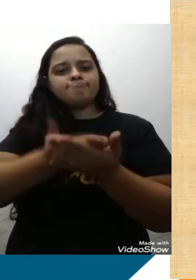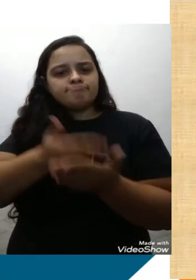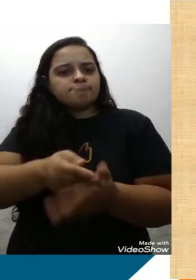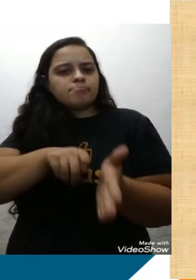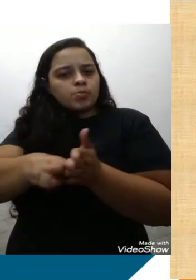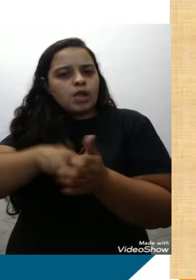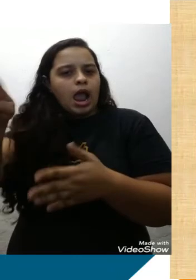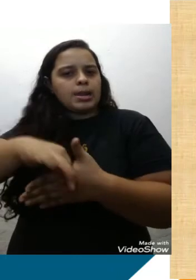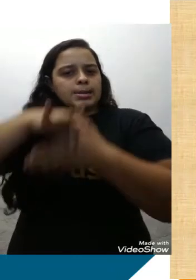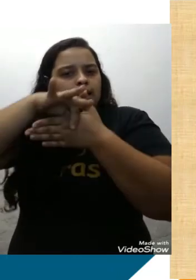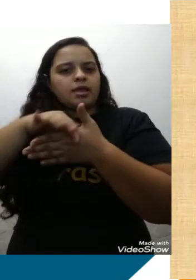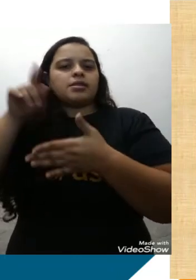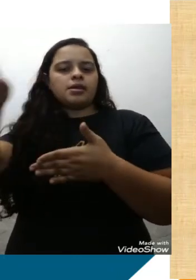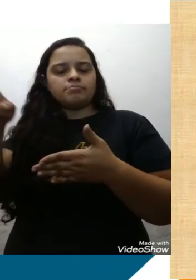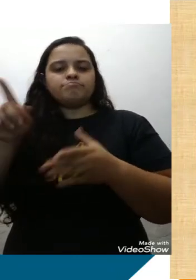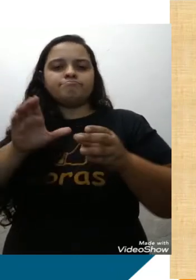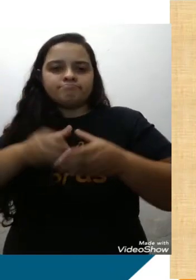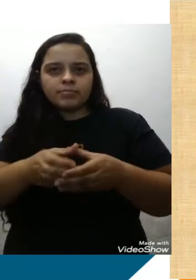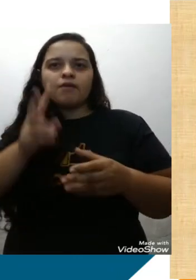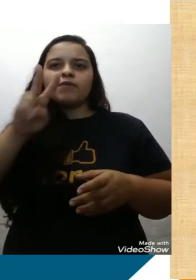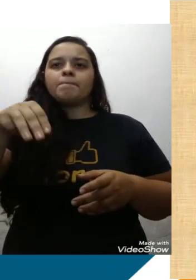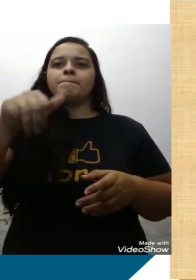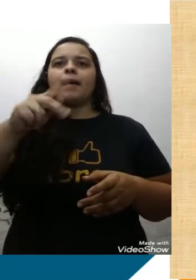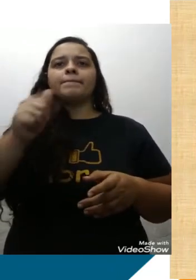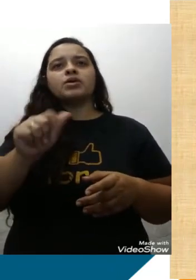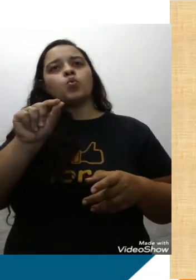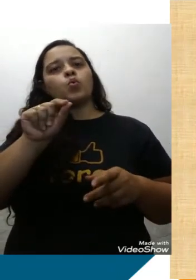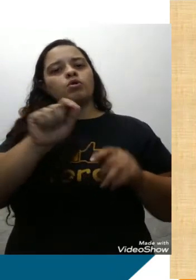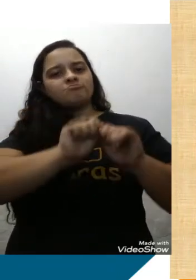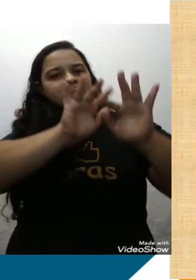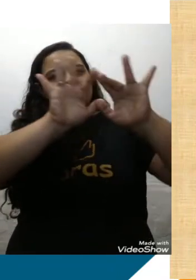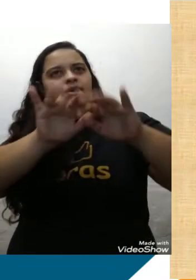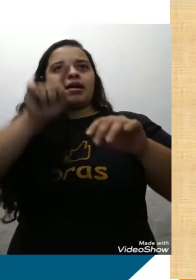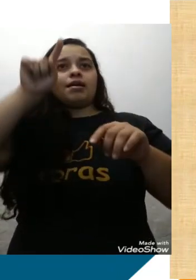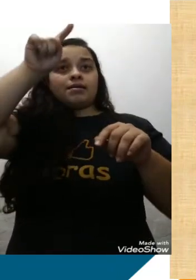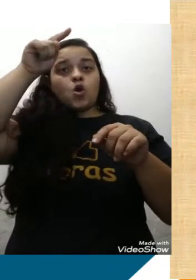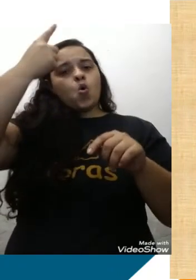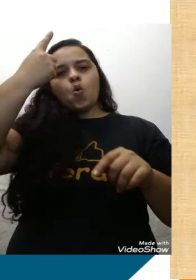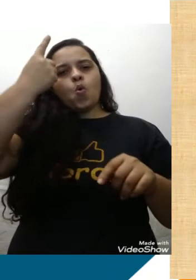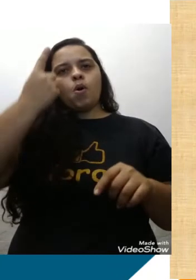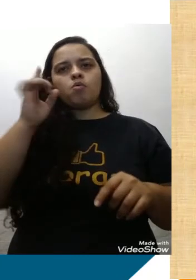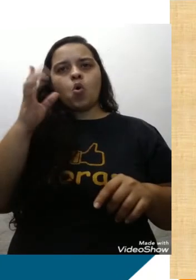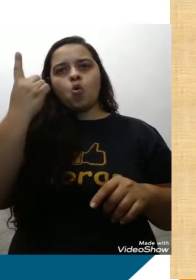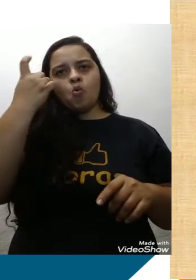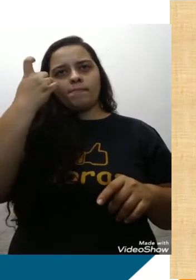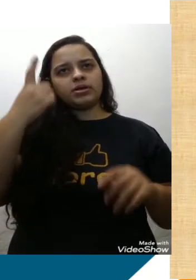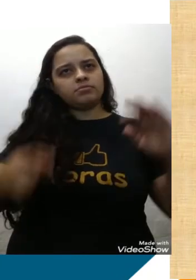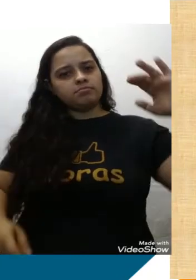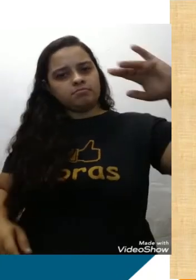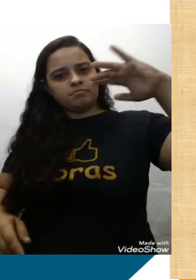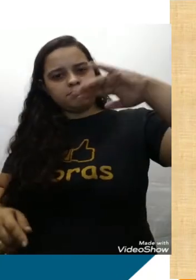grande participante, coordenou a parte brasileira da pesquisa, e vocês podem ver pelo mapa que o que eles afirmam agora é que houve apenas uma